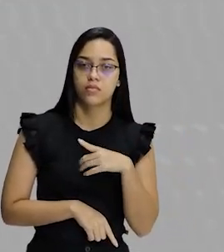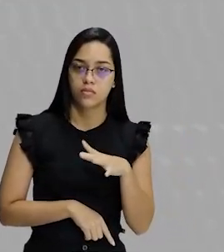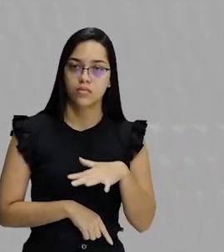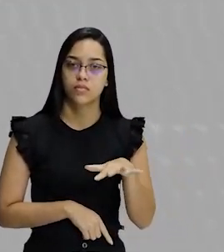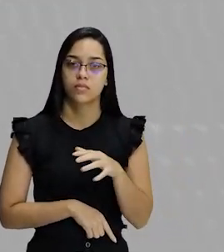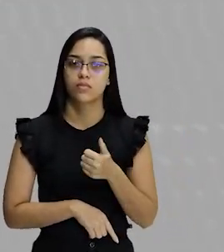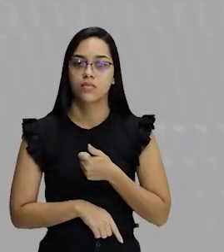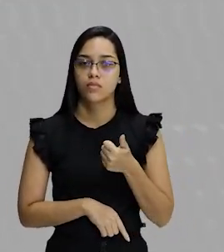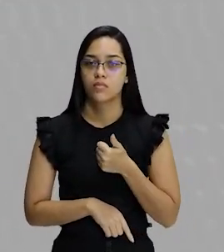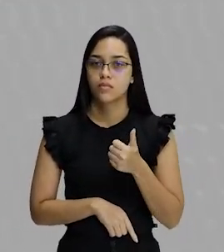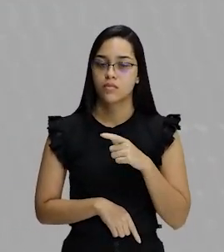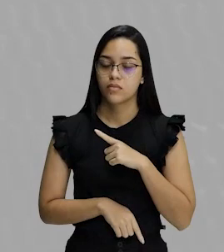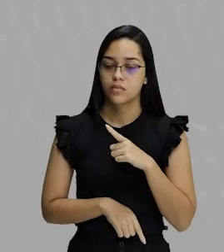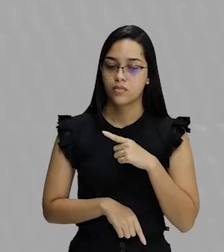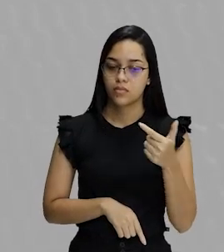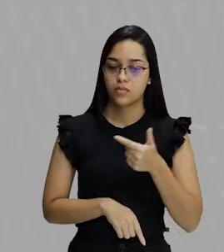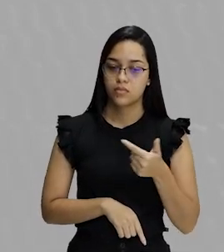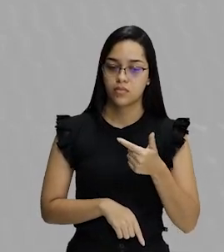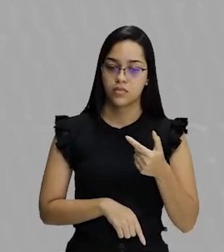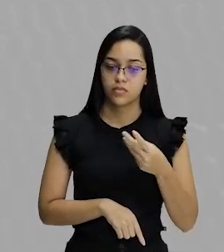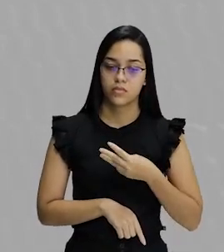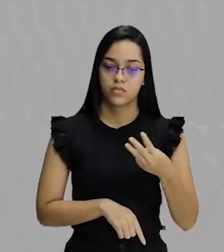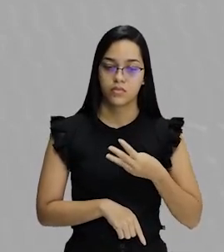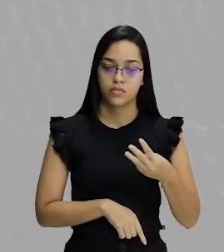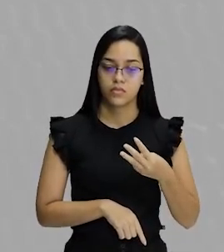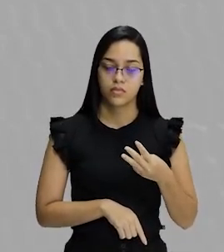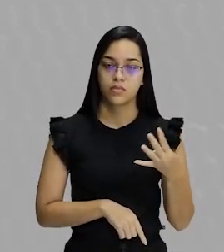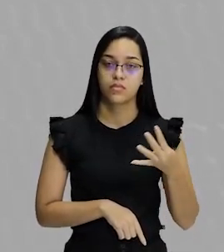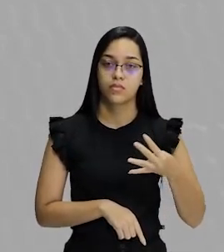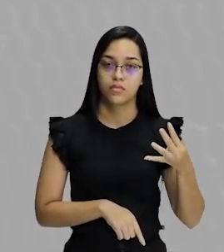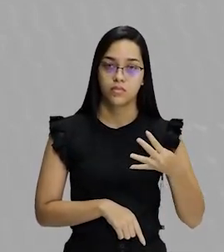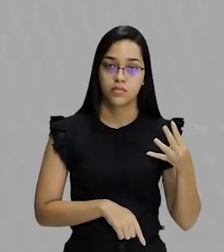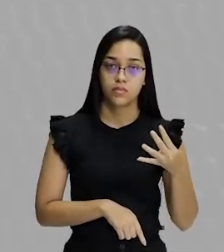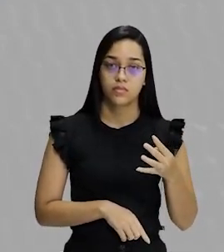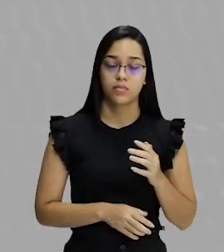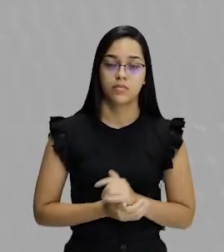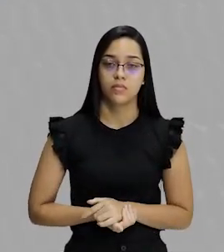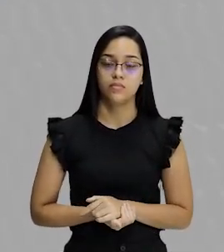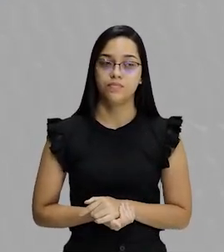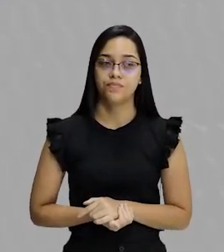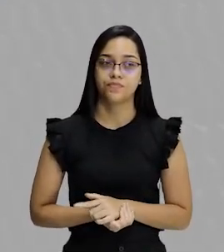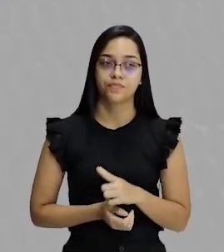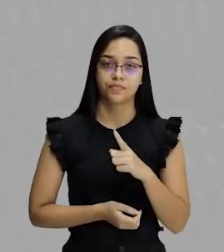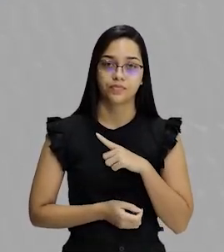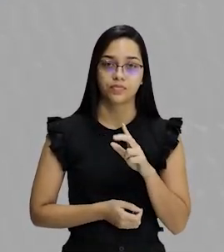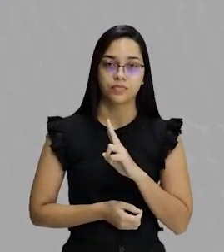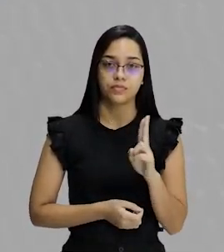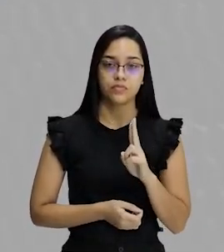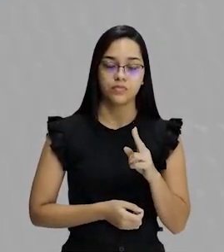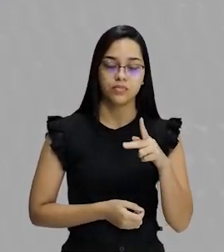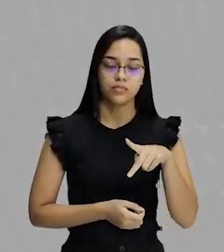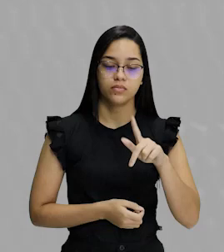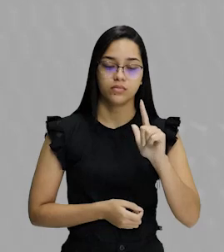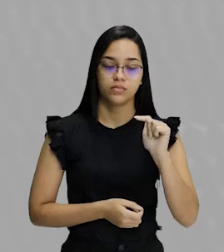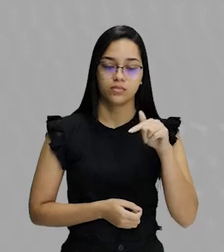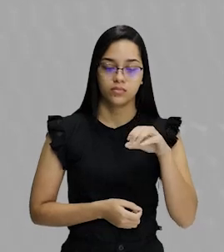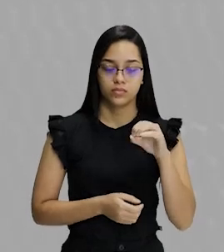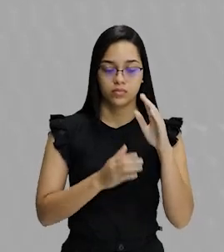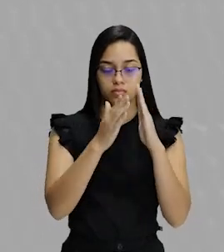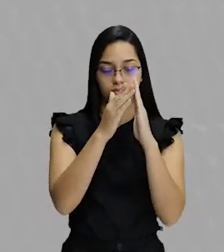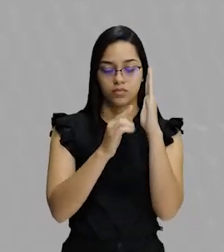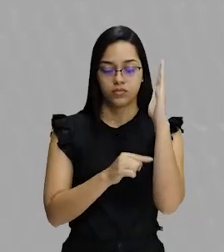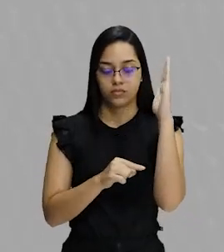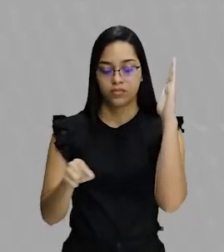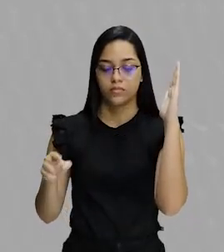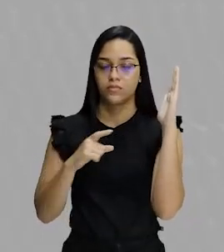aqui é primeiro, esse aqui é segundo, esse aqui é terceiro, esse aqui é o quarto quadrante, tá? Esse é o chamado plano cartesiano, tá?